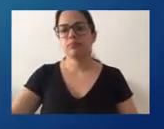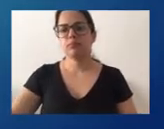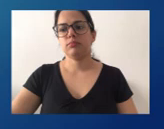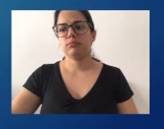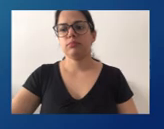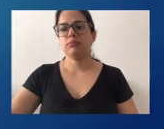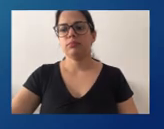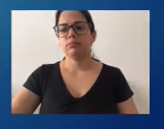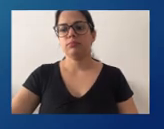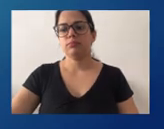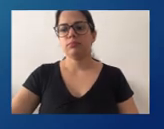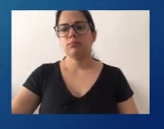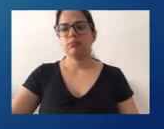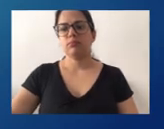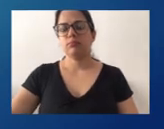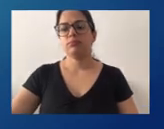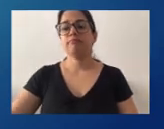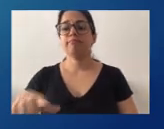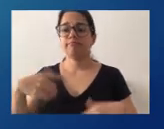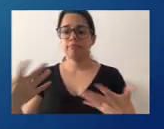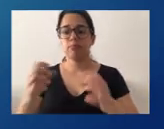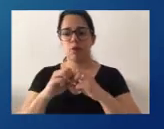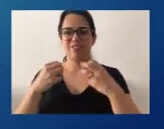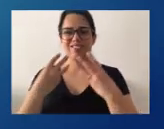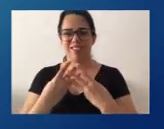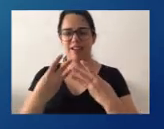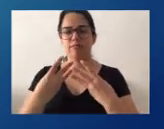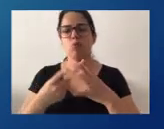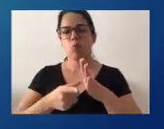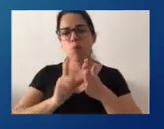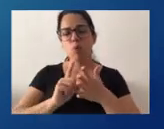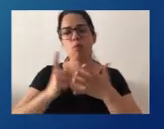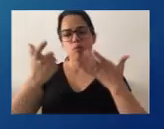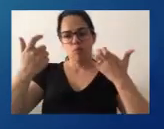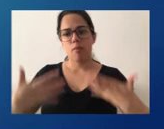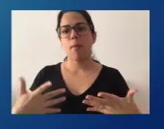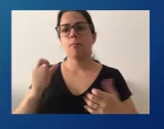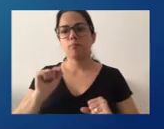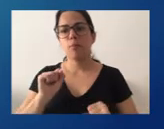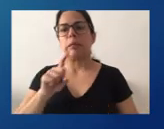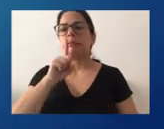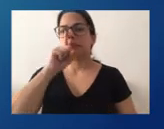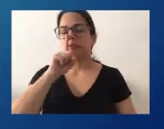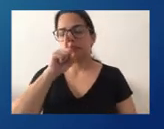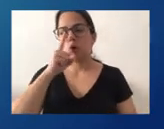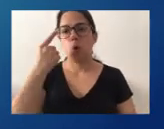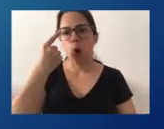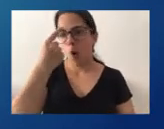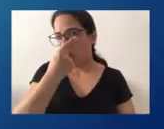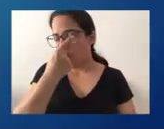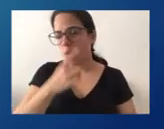Então, como eu comentei nos slides anteriores, né, a radiação UV pode causar problemas na visão,